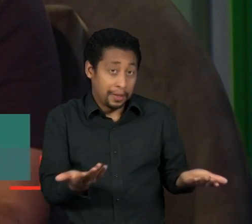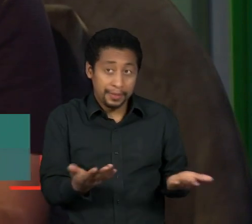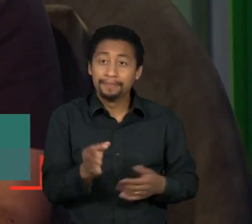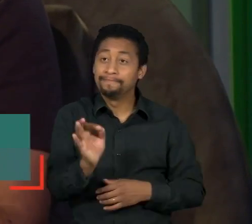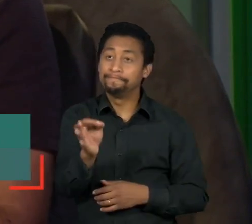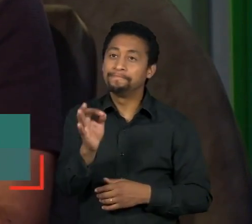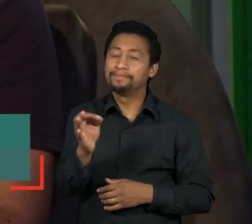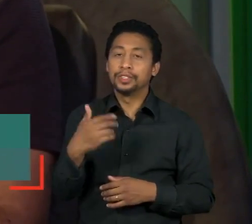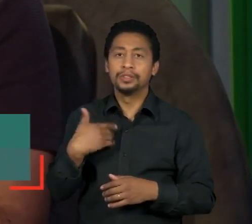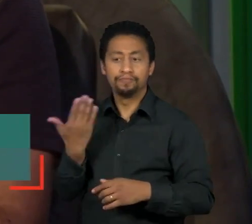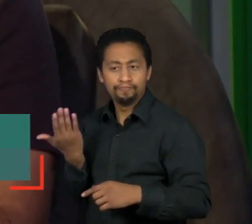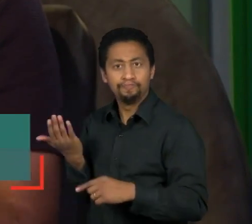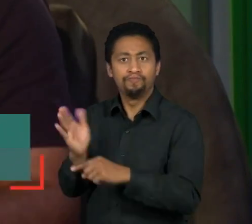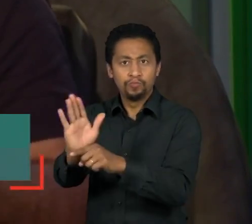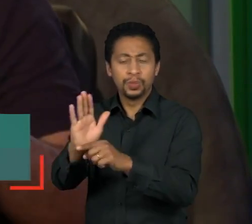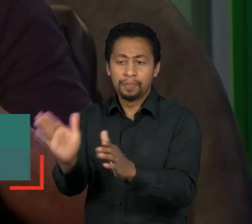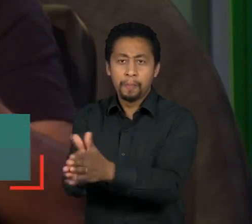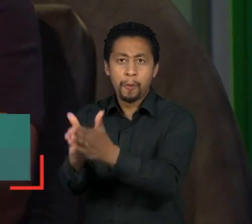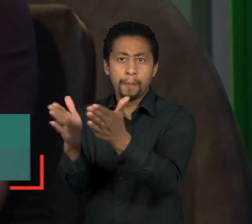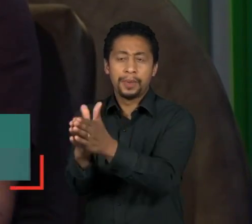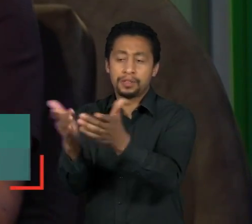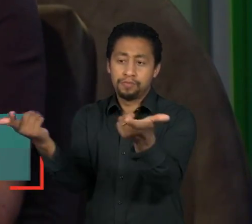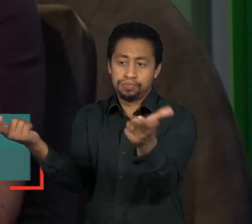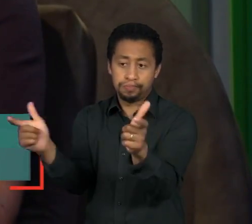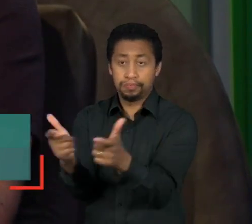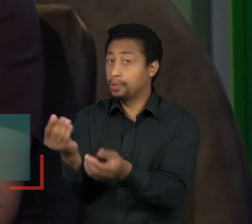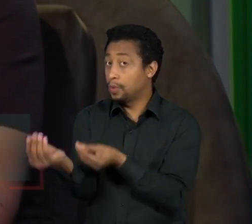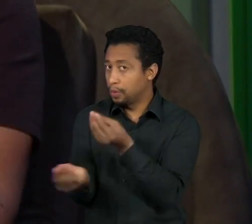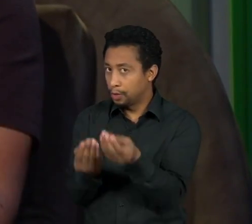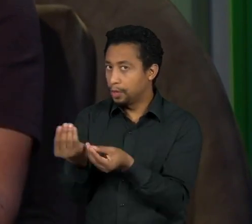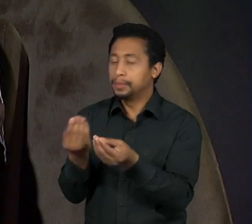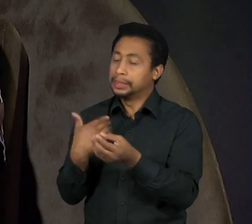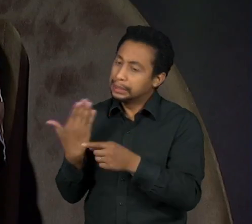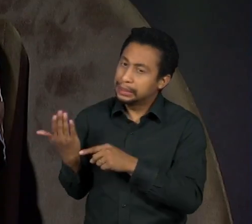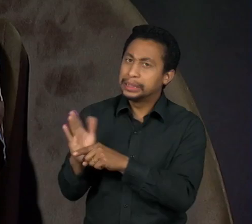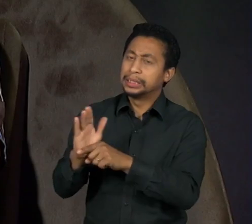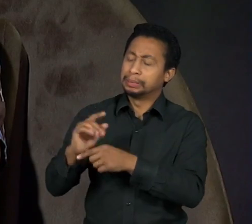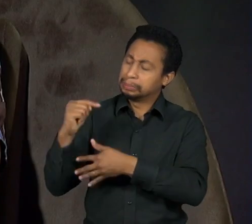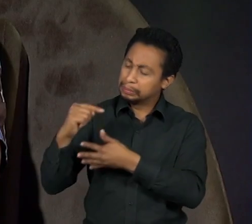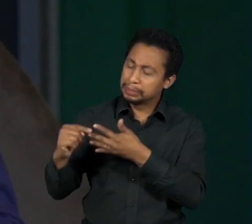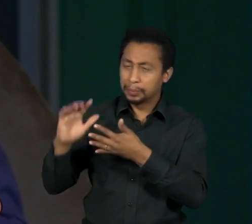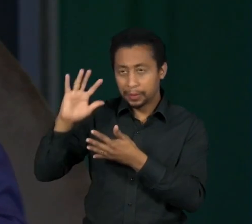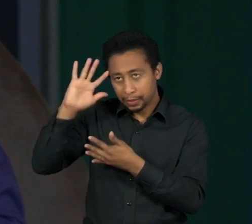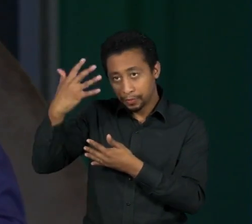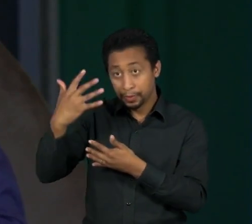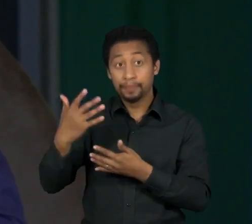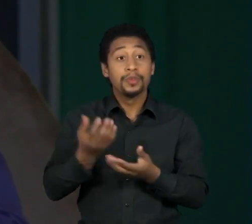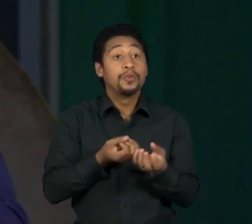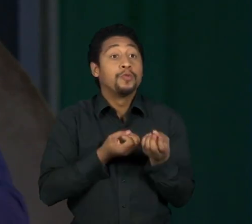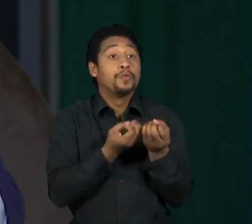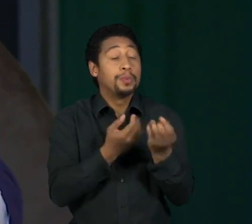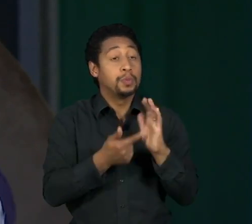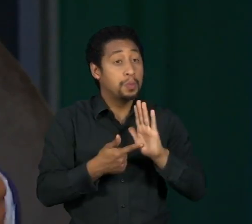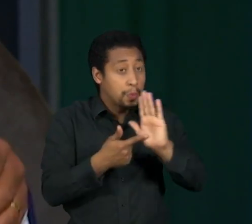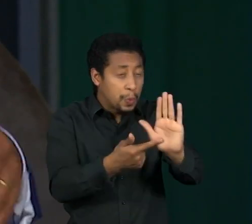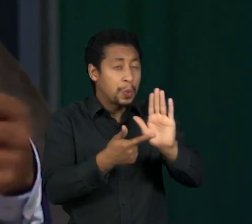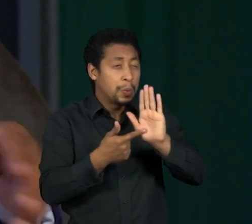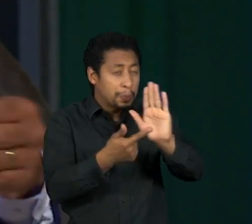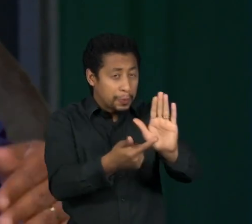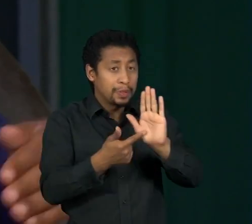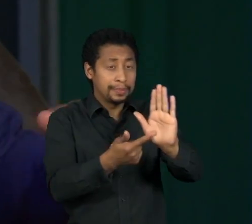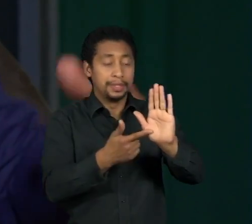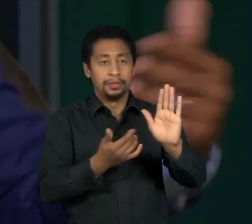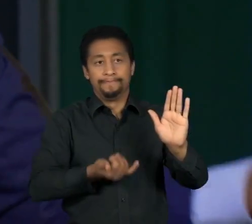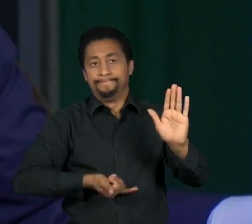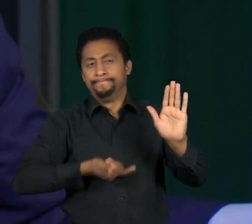a pobreza entregando soluções multidimensionais. E os números que nós estamos vendo aqui são números que não nos